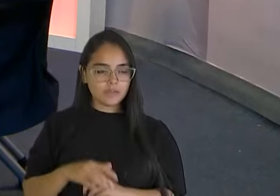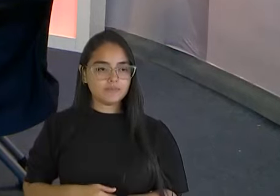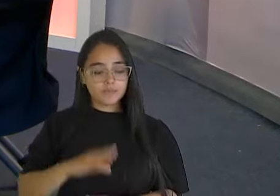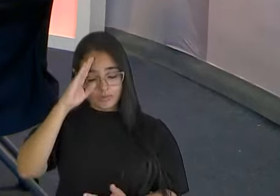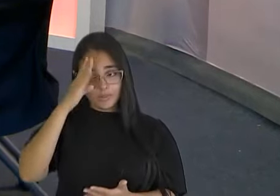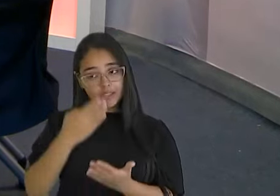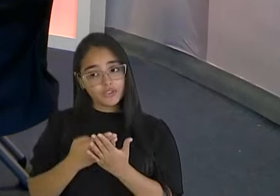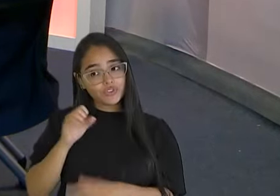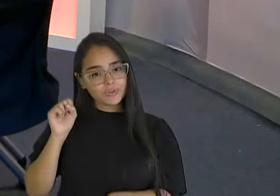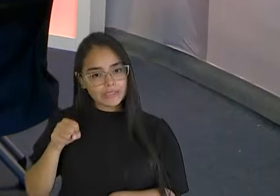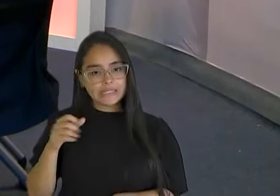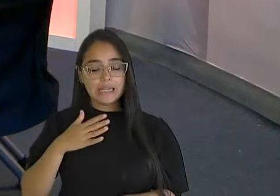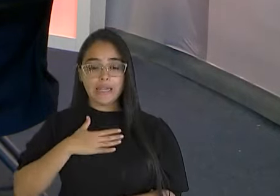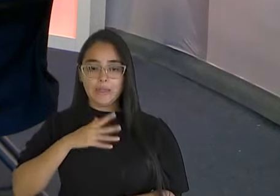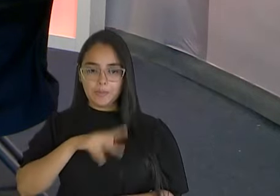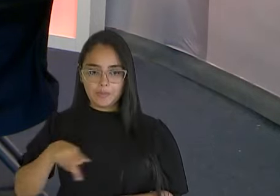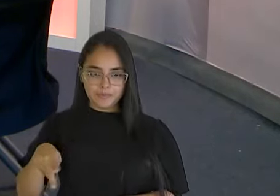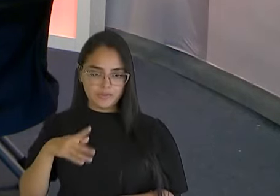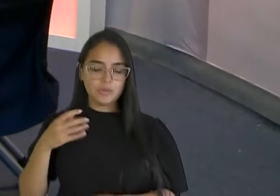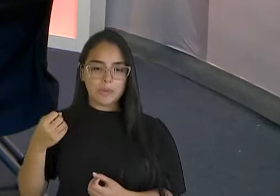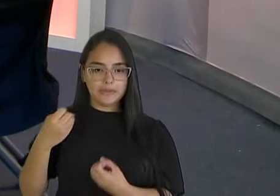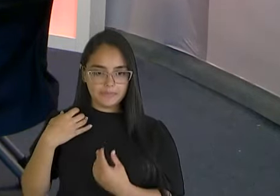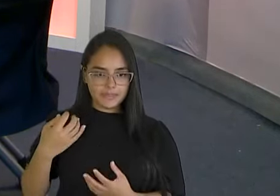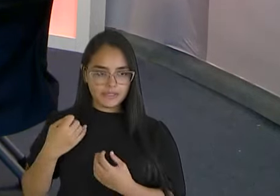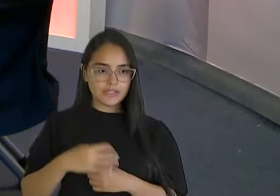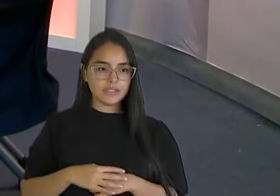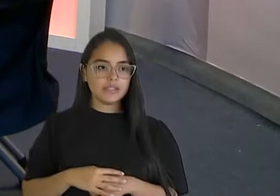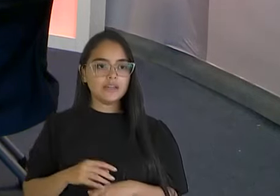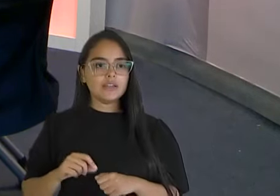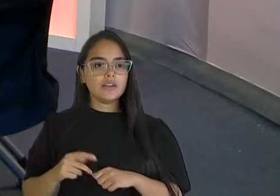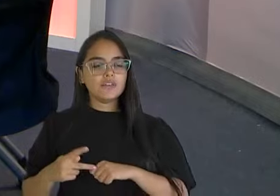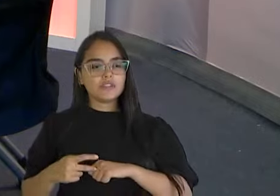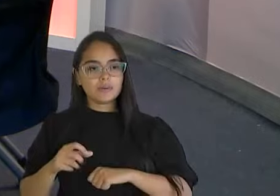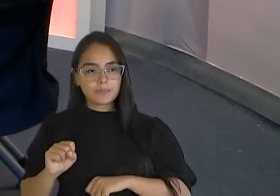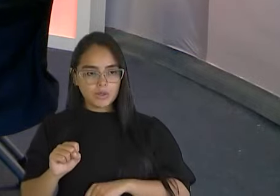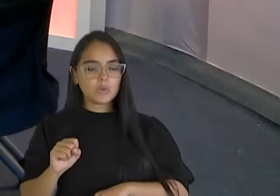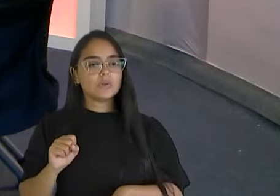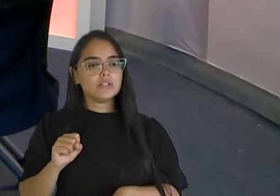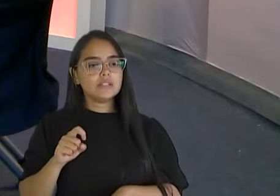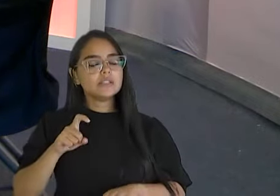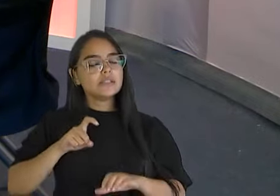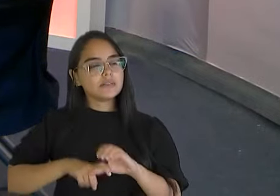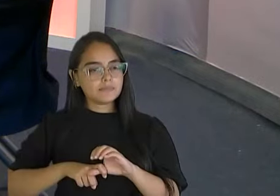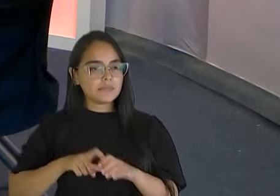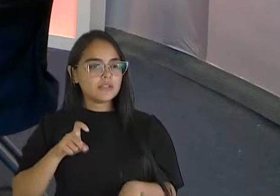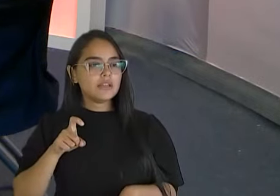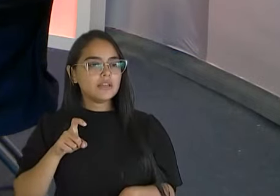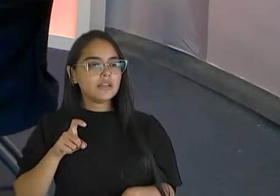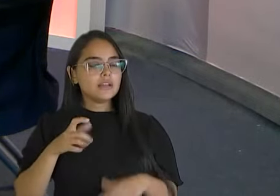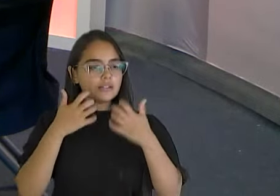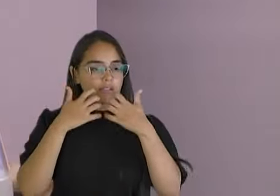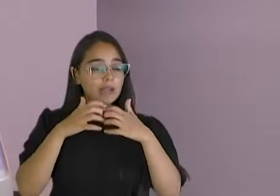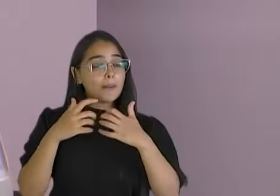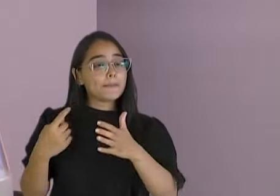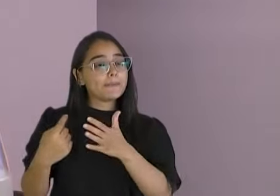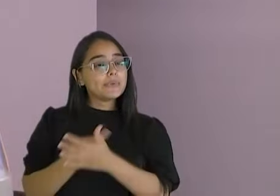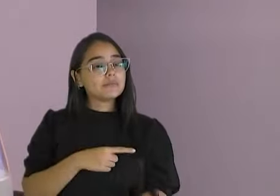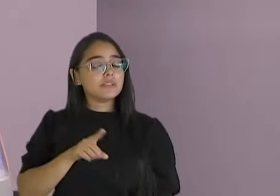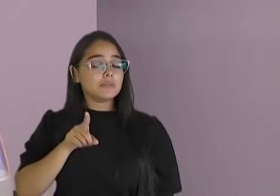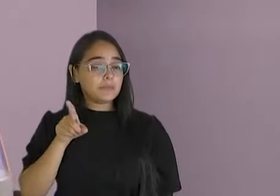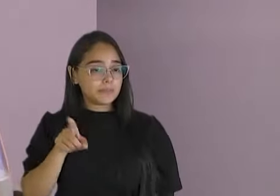sim. Assim, tem um professor meu, que eu faço pós-dependência química lá no Einstein, em São Paulo, né? E tem um professor meu que uma vez perguntaram para